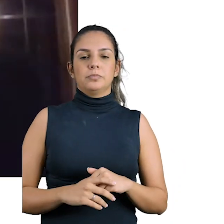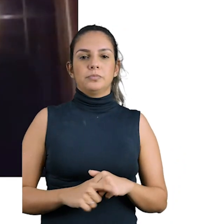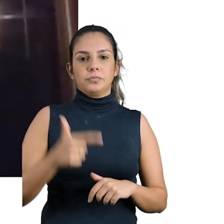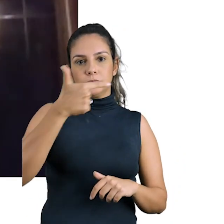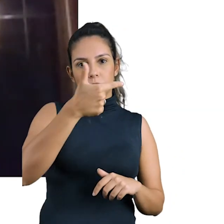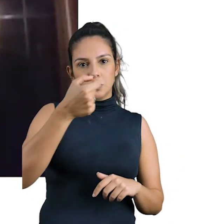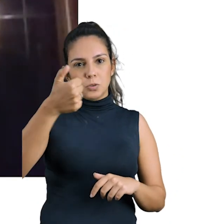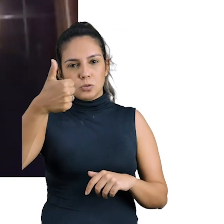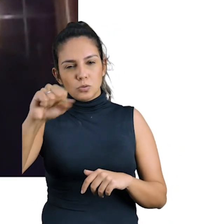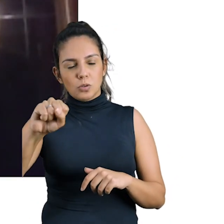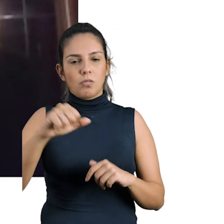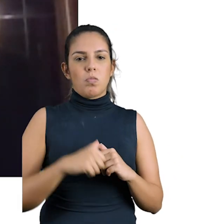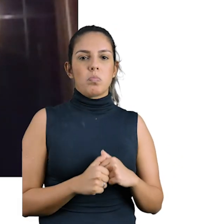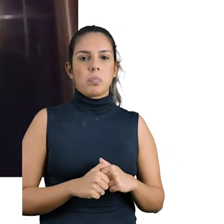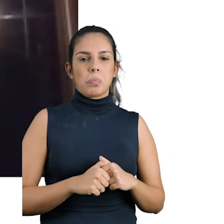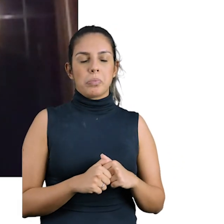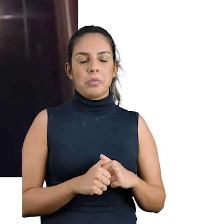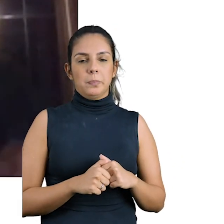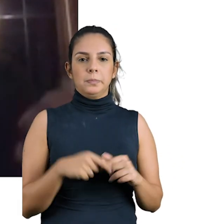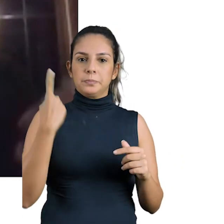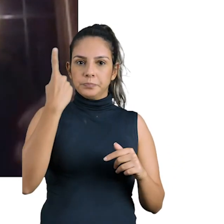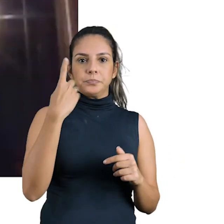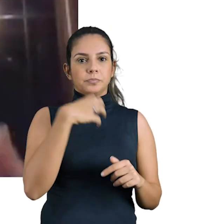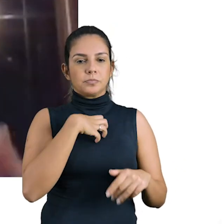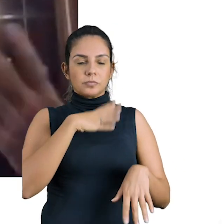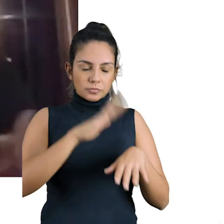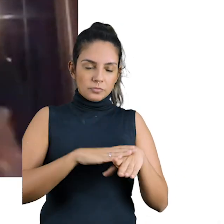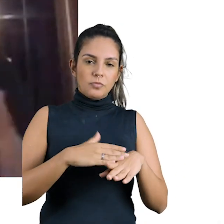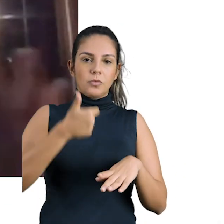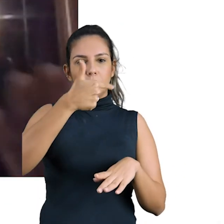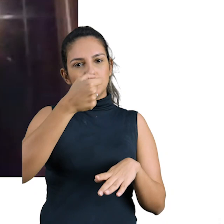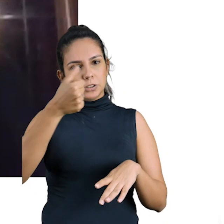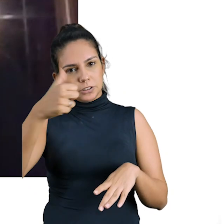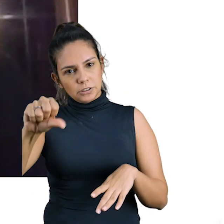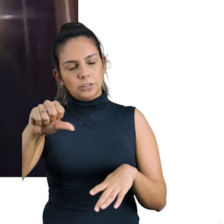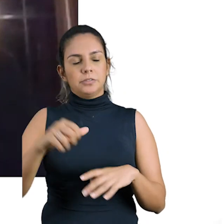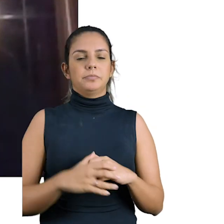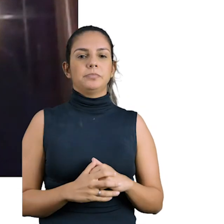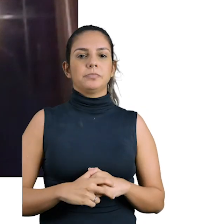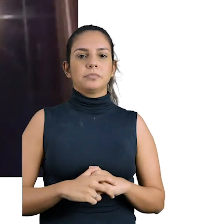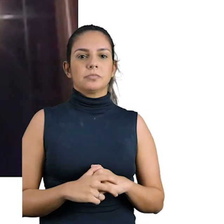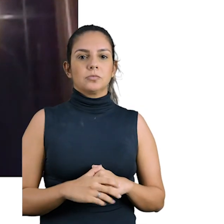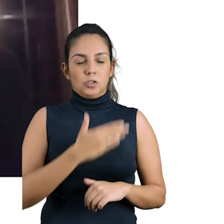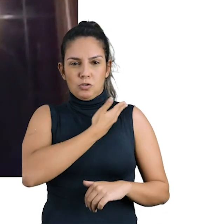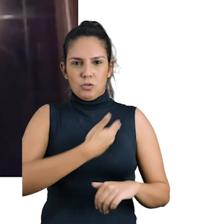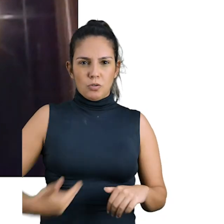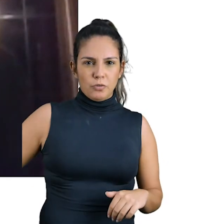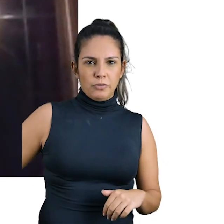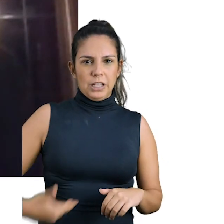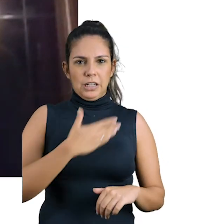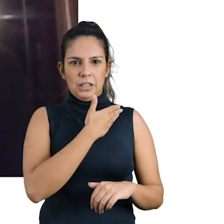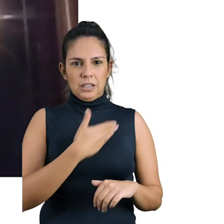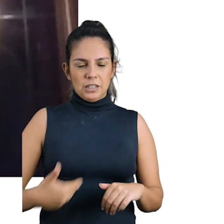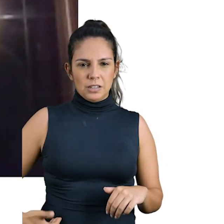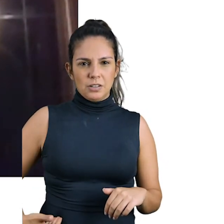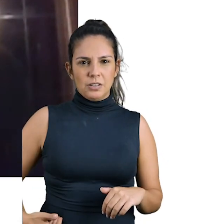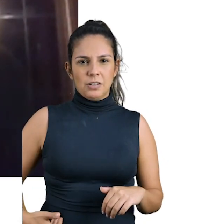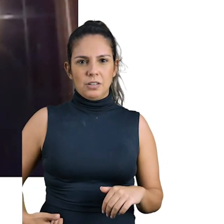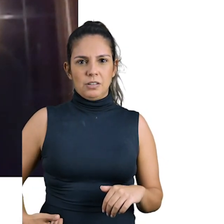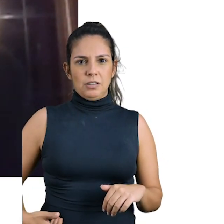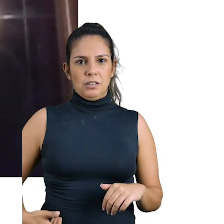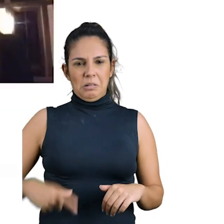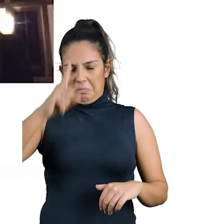em 2018 e tomando uma forma maior em 2019 uma série de governos de raiz populista